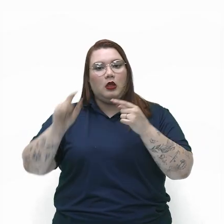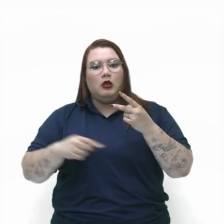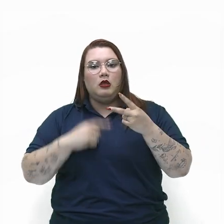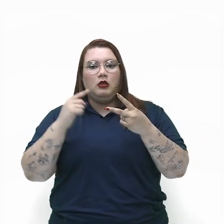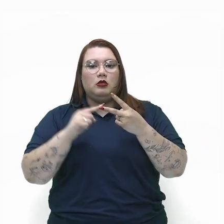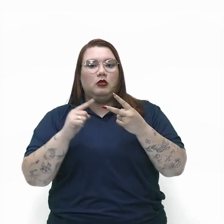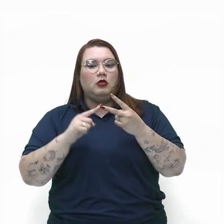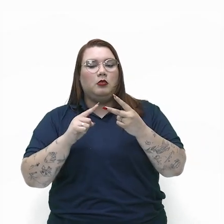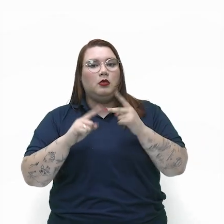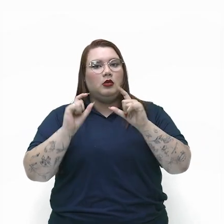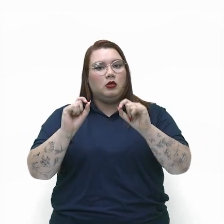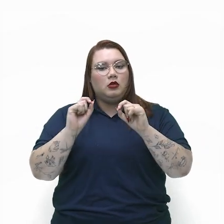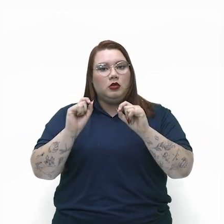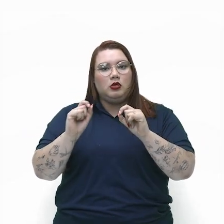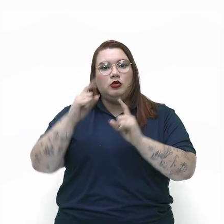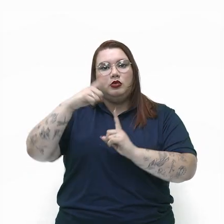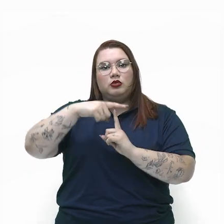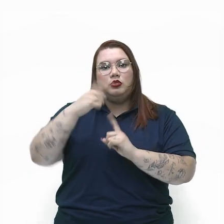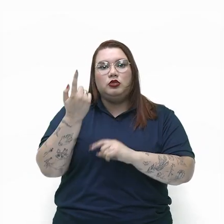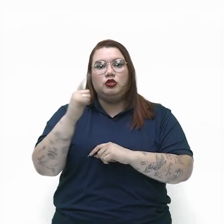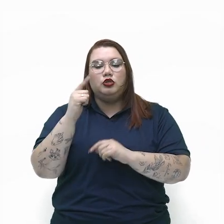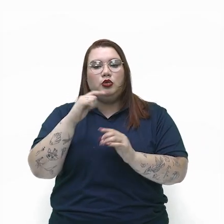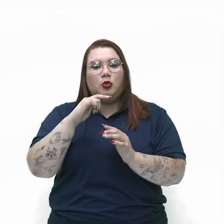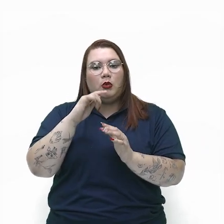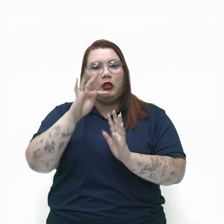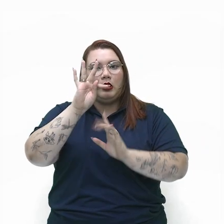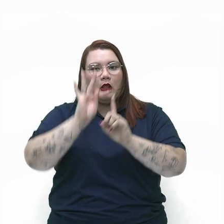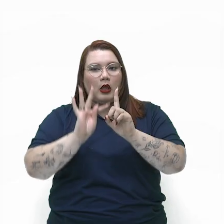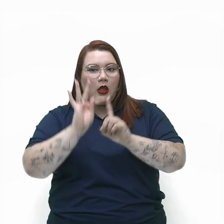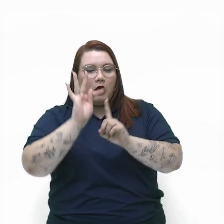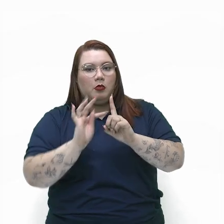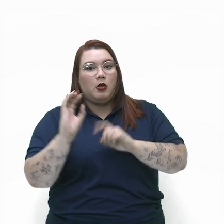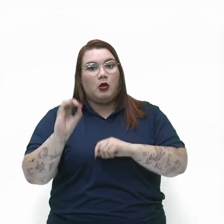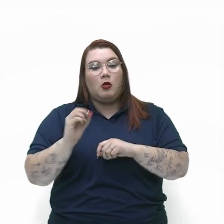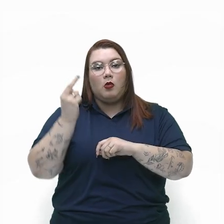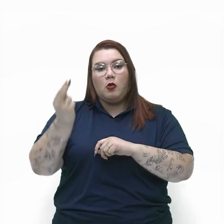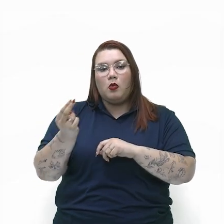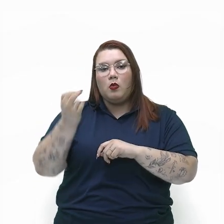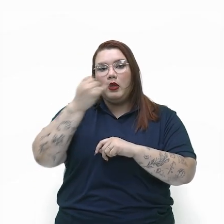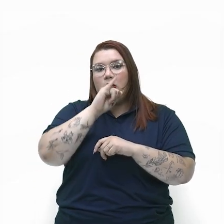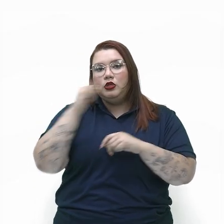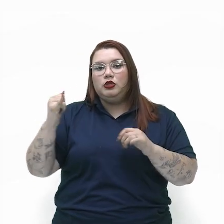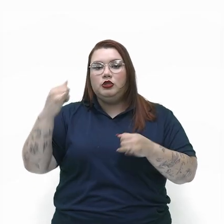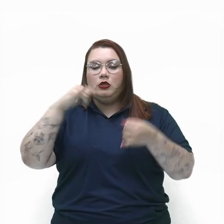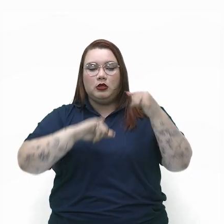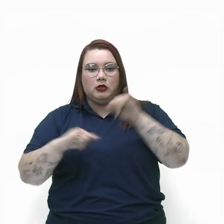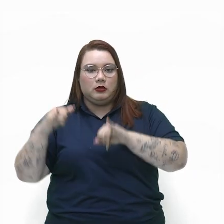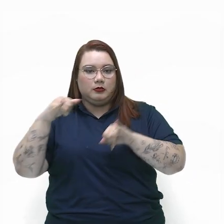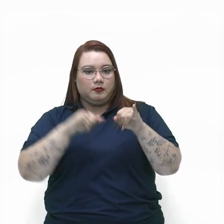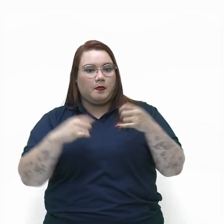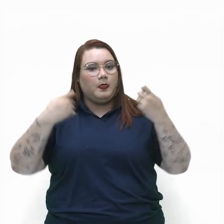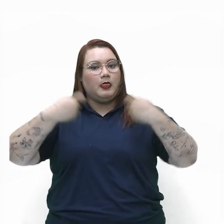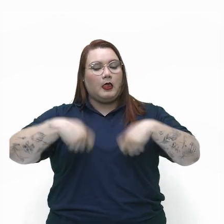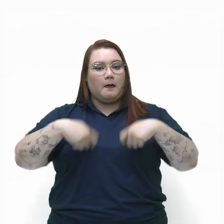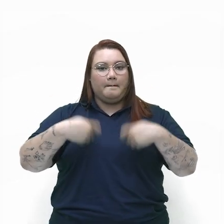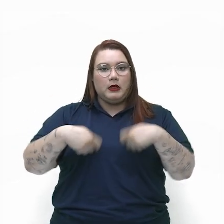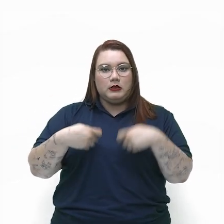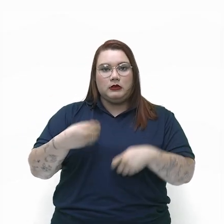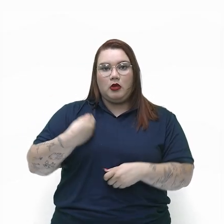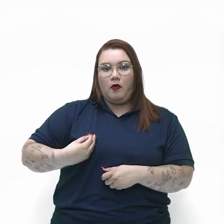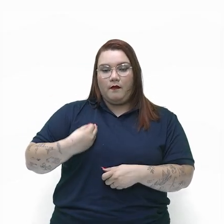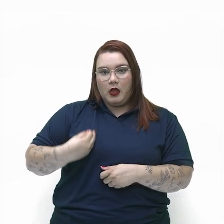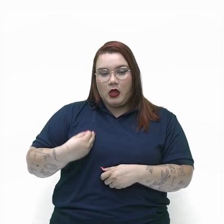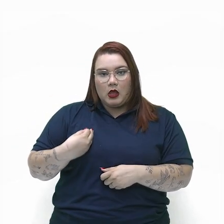ser estelar, pode ser também uma fonte de energia geotérmica ou química. É necessário,